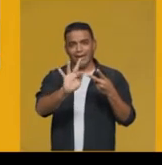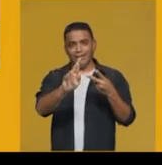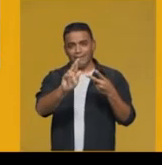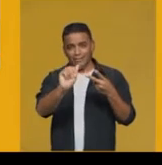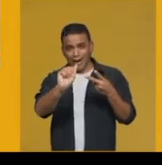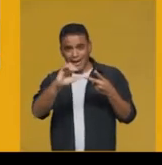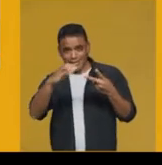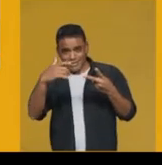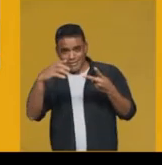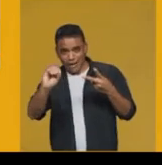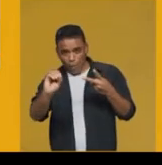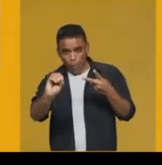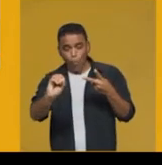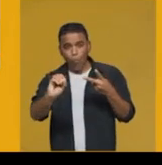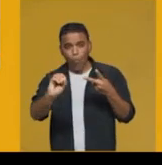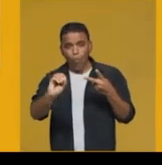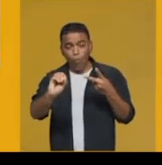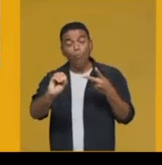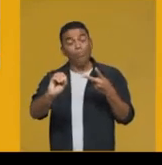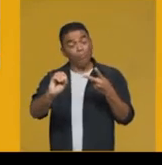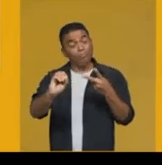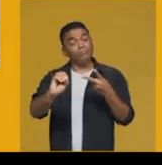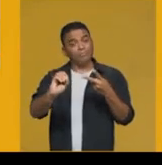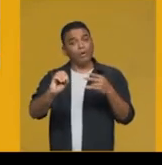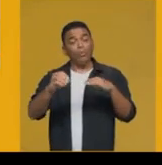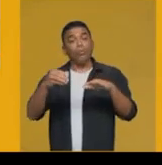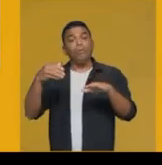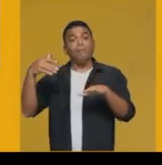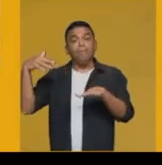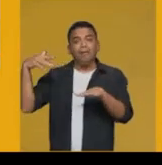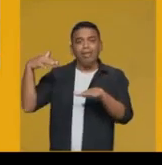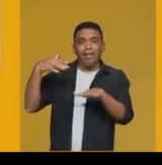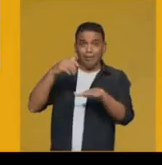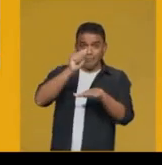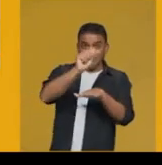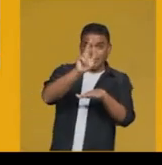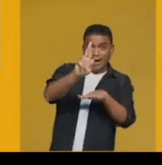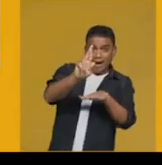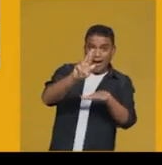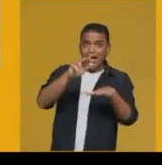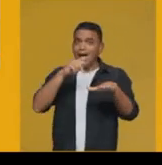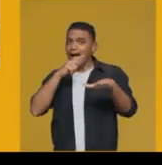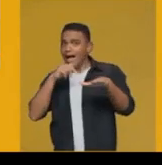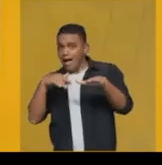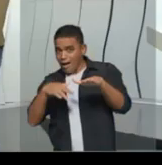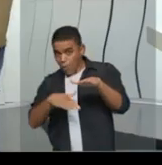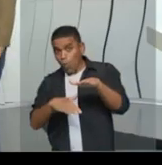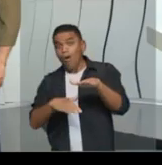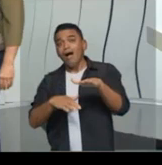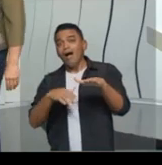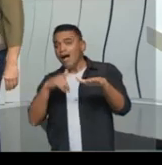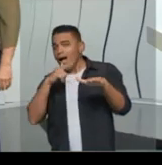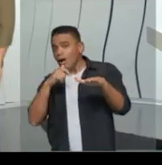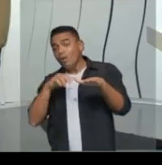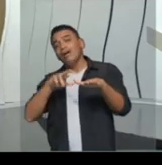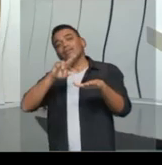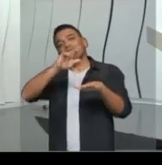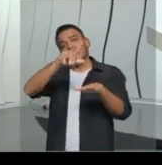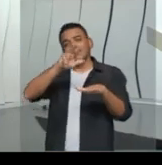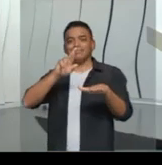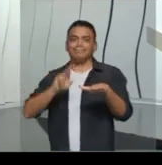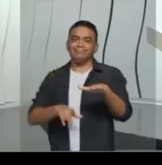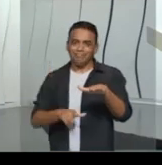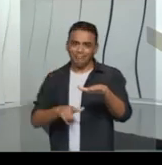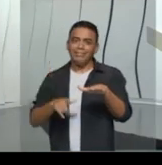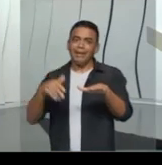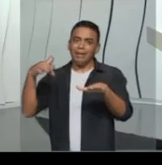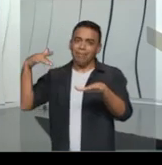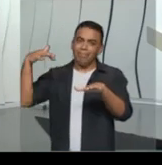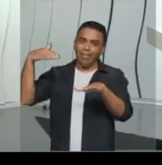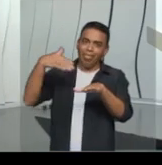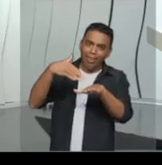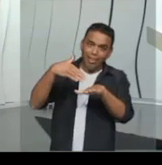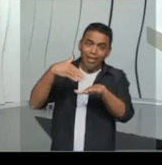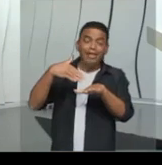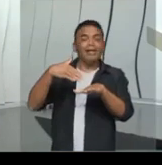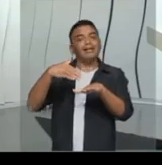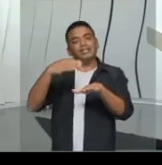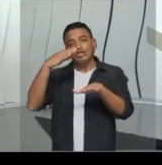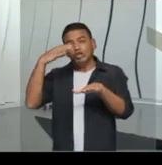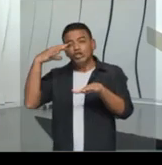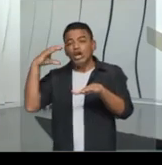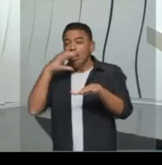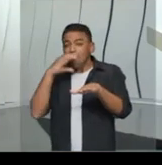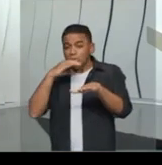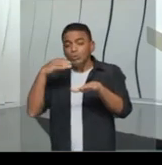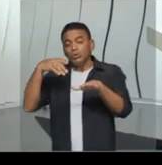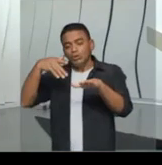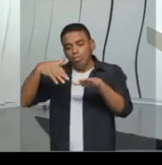só ocorre quando os dois meios são distintos. Um exemplo prático disso